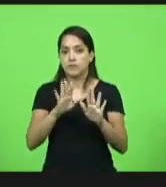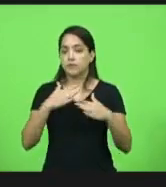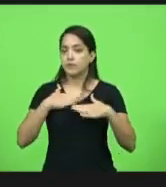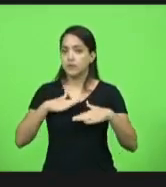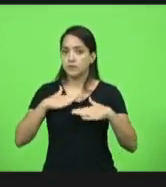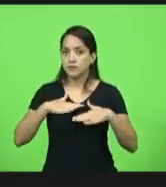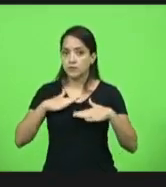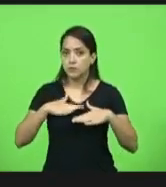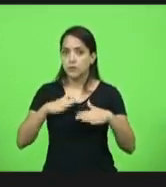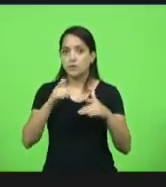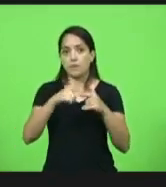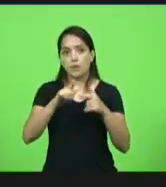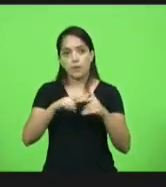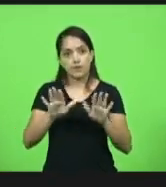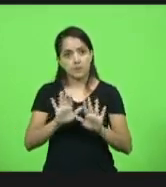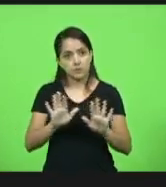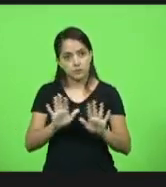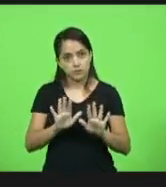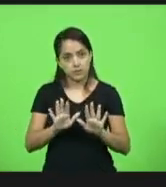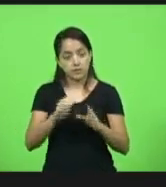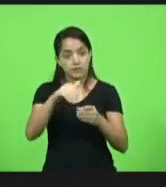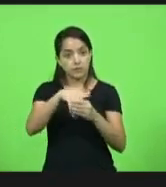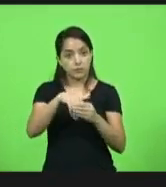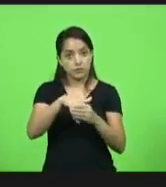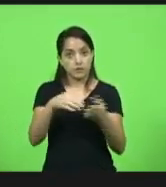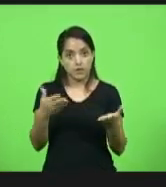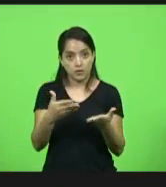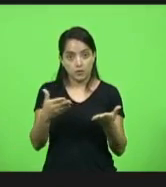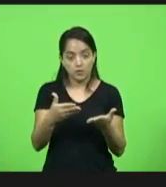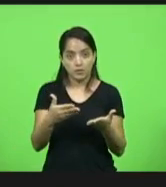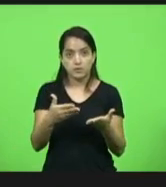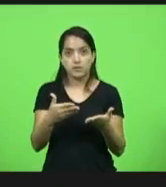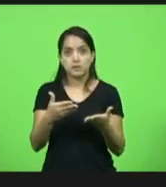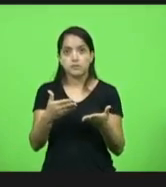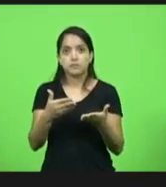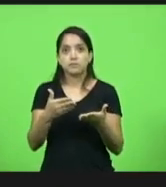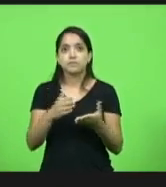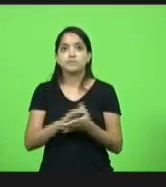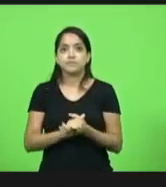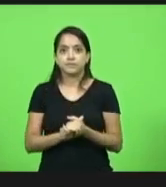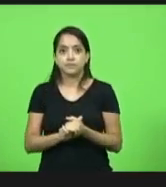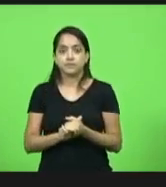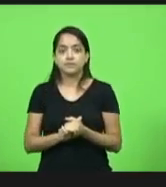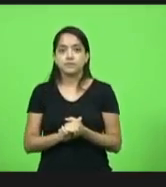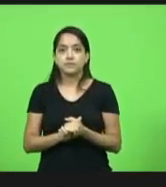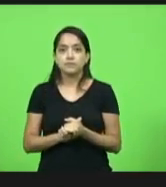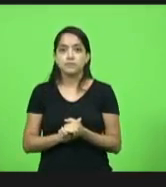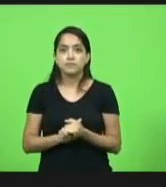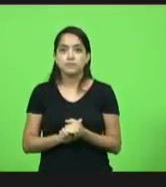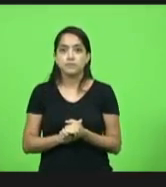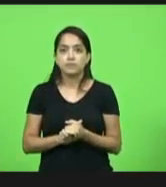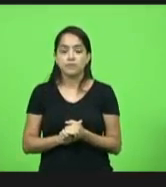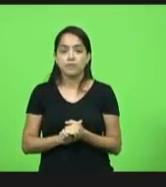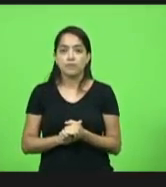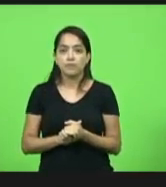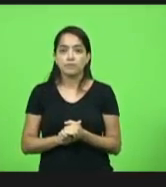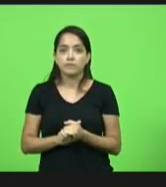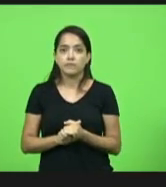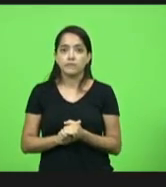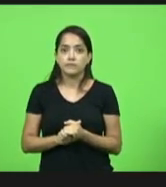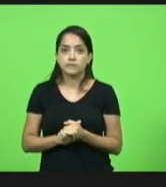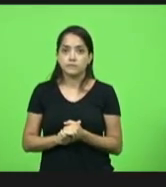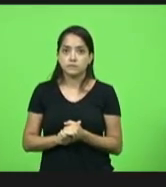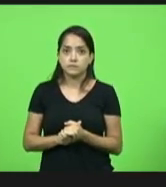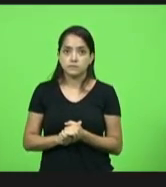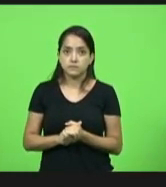não tem problema. Para a gente votar nesse primeiro semestre, tem que aprovar o requerimento de prioridade agora. Muito obrigado.